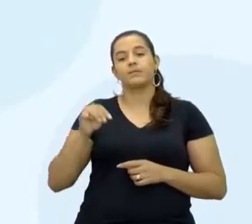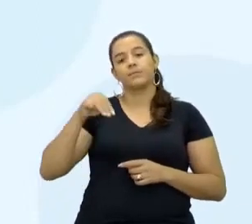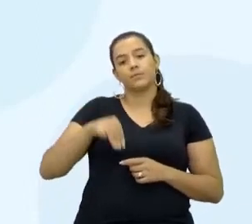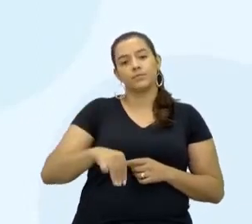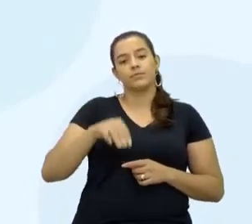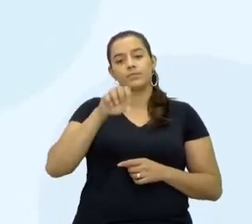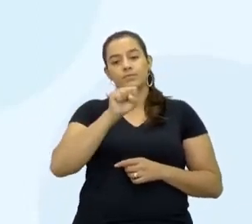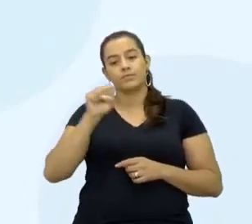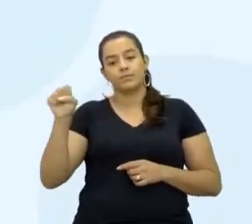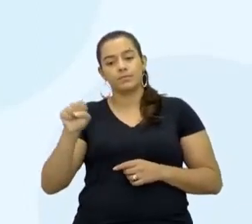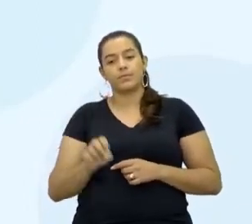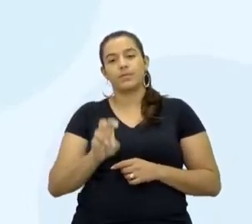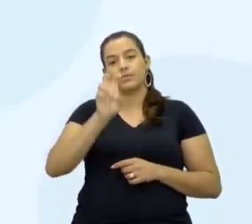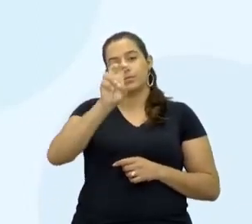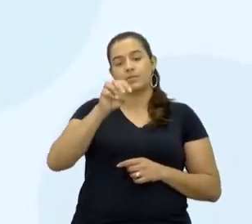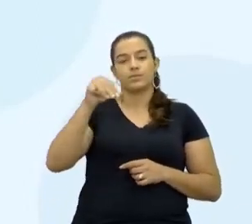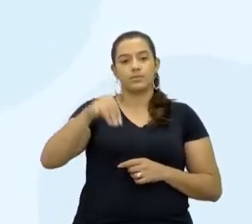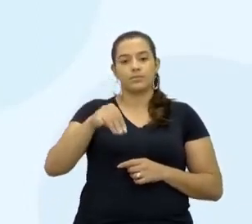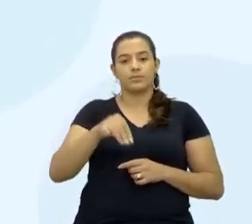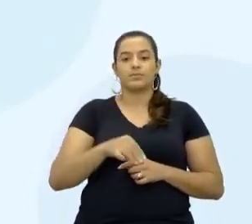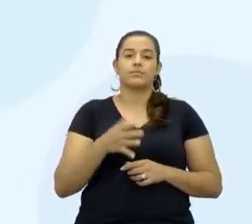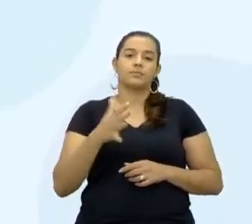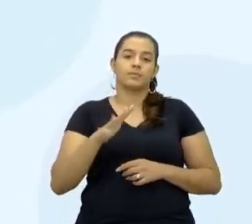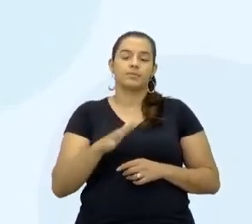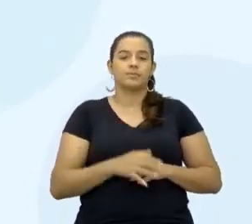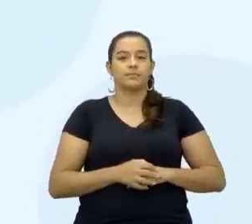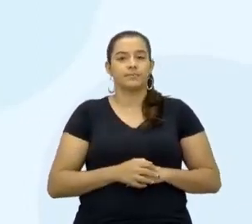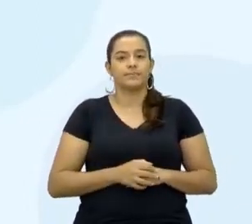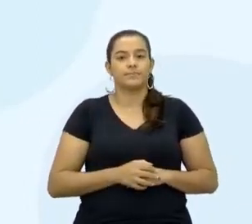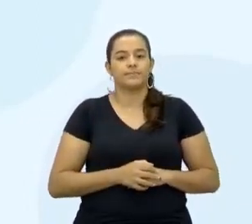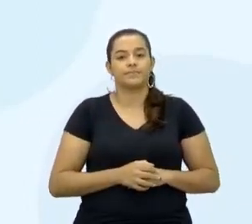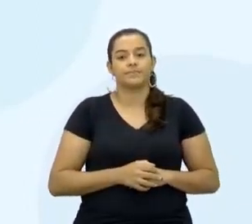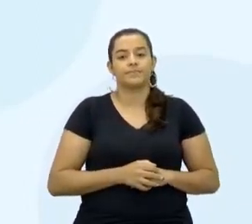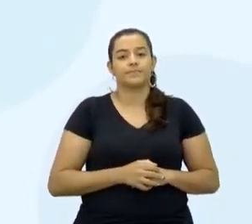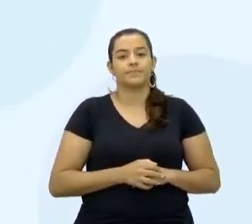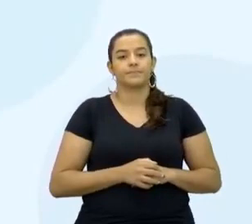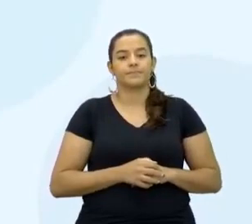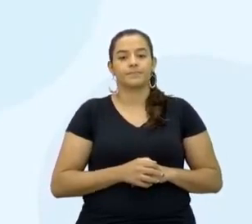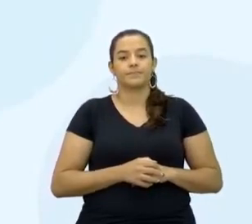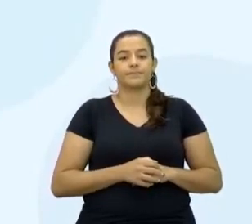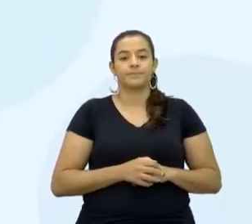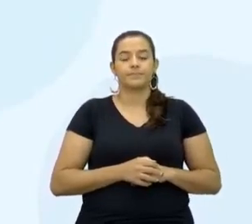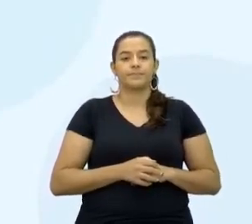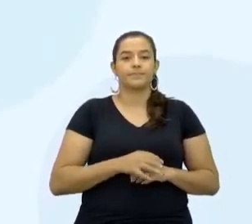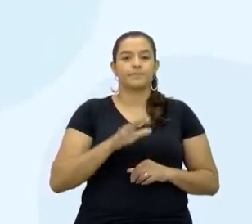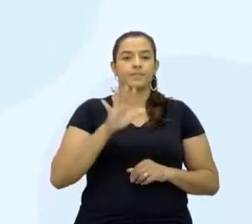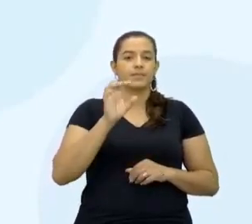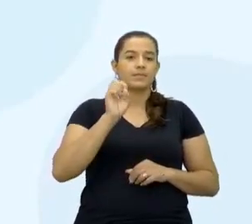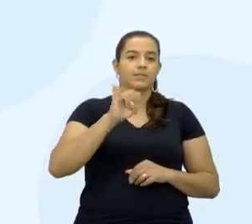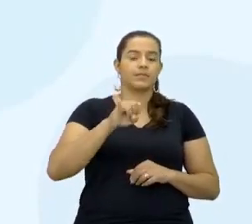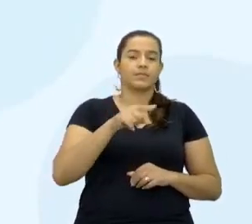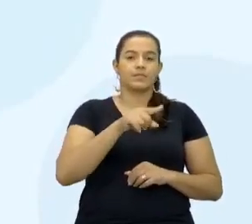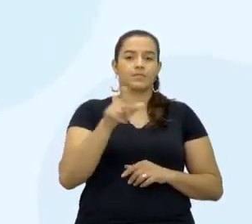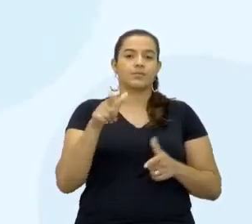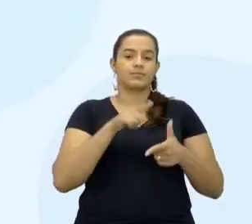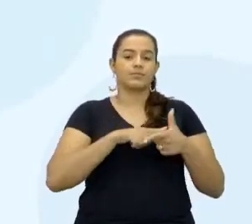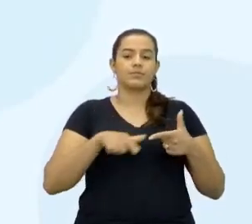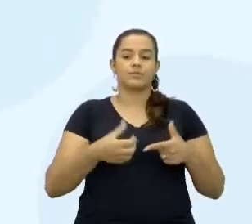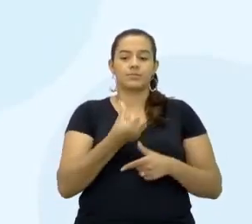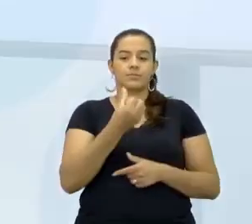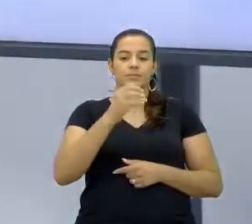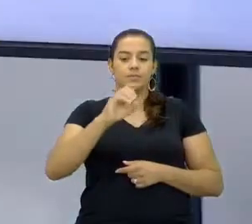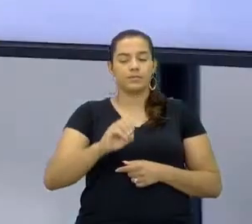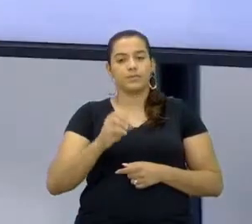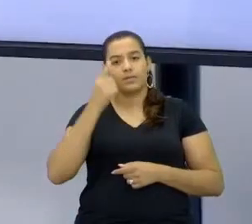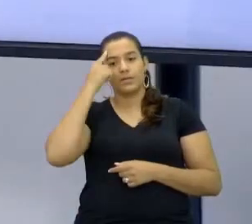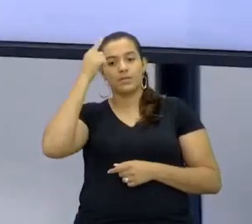60, vai dar uns 5 minutos, né? Mais ou menos, tá certo? 5 minutos, porque se você dividir por 60, você vai ter uma